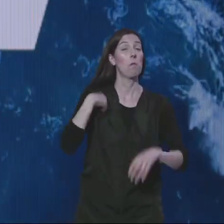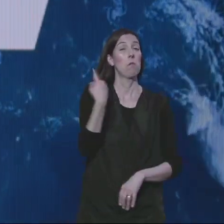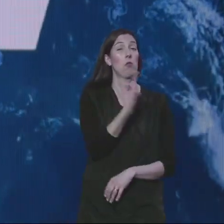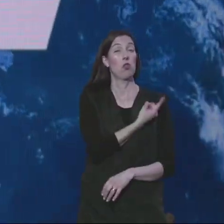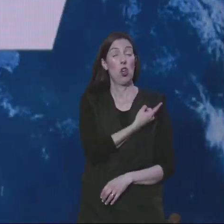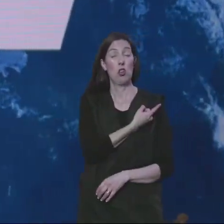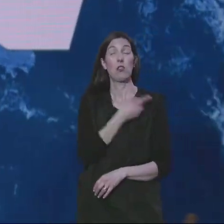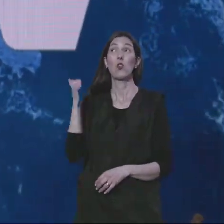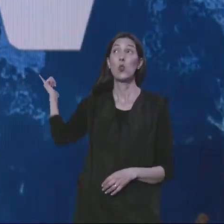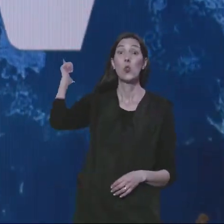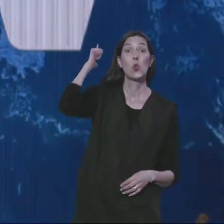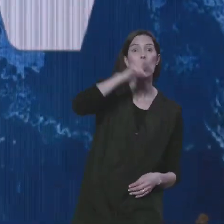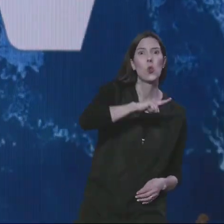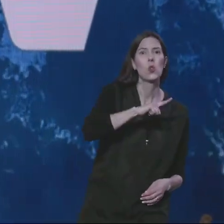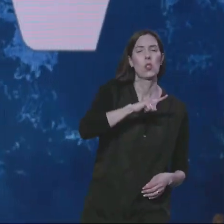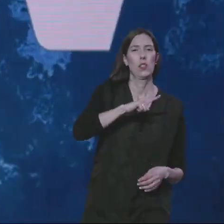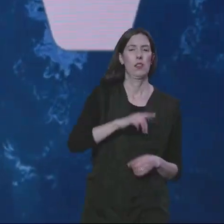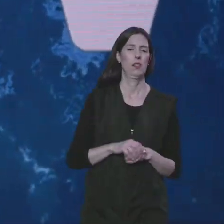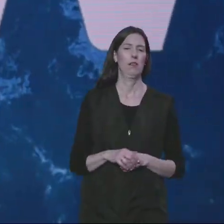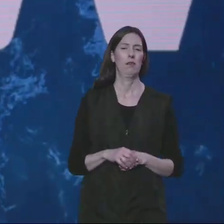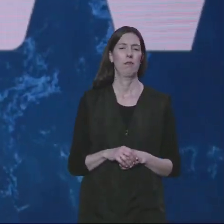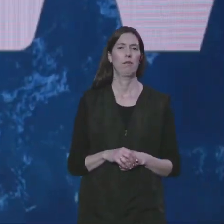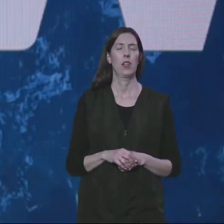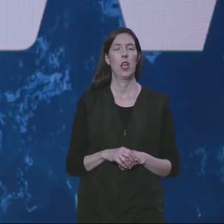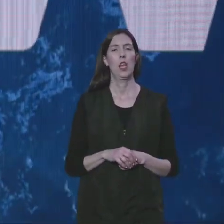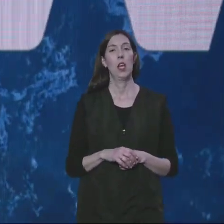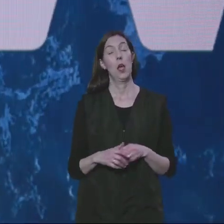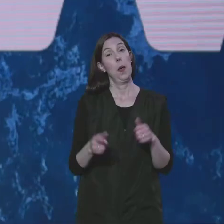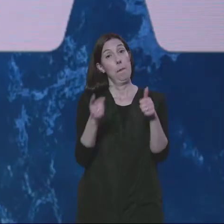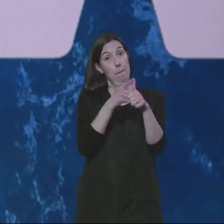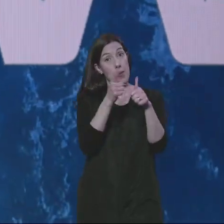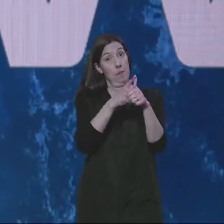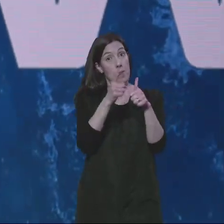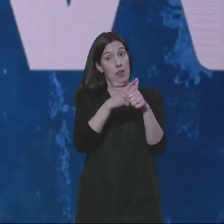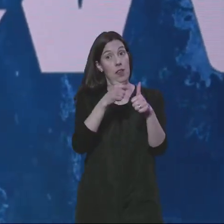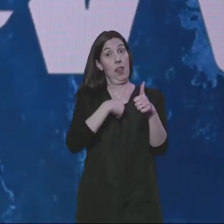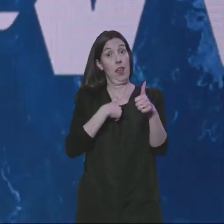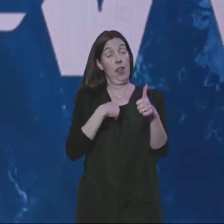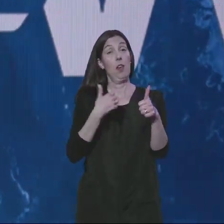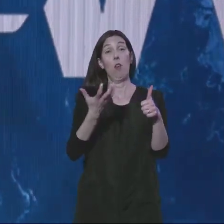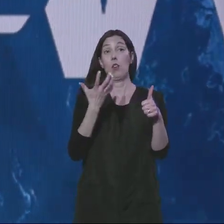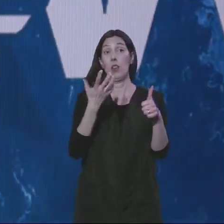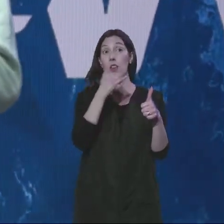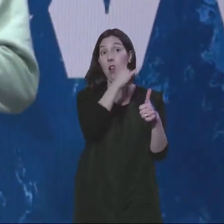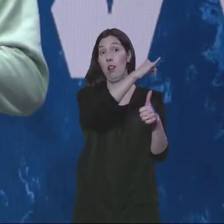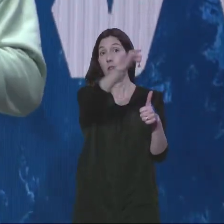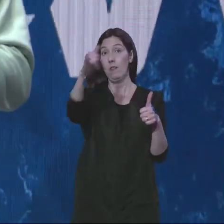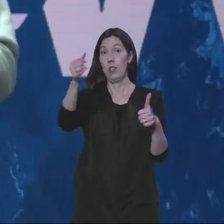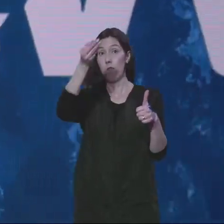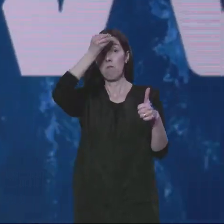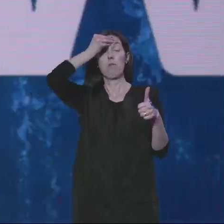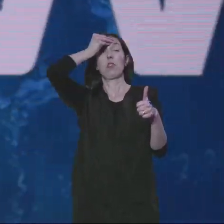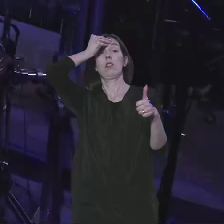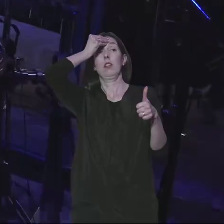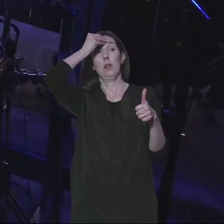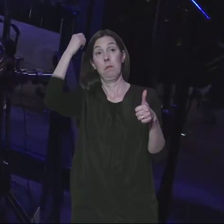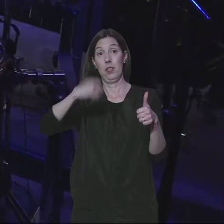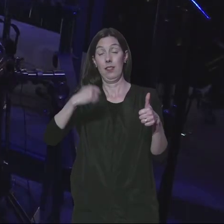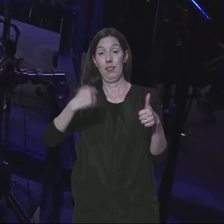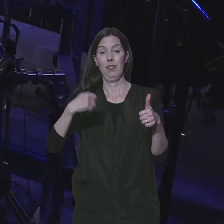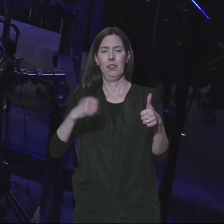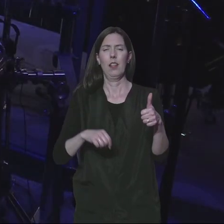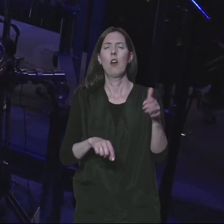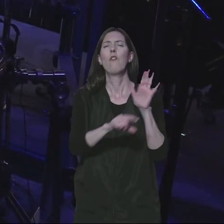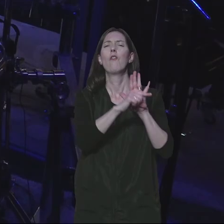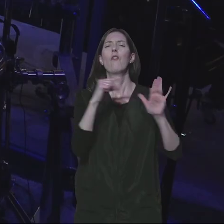lá. E a primeira dica eu já citei, mas eu quero que você grave isso. Ele fala ali no versículo 2, é